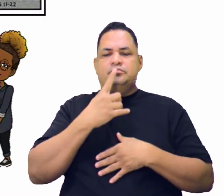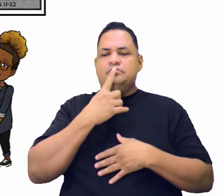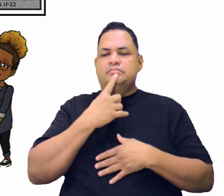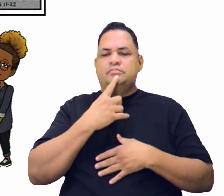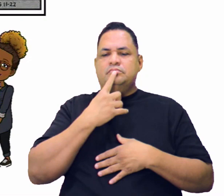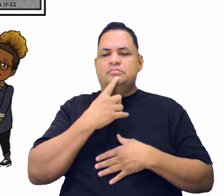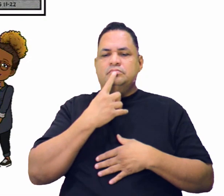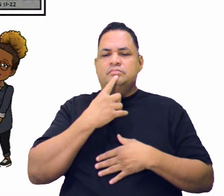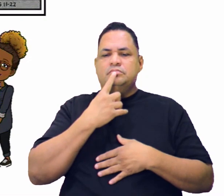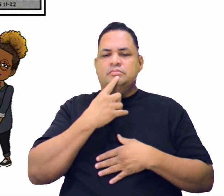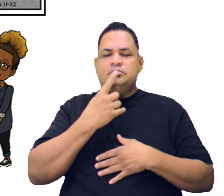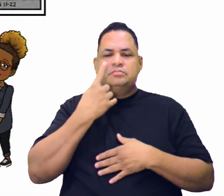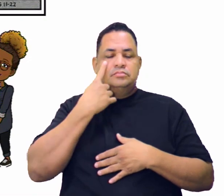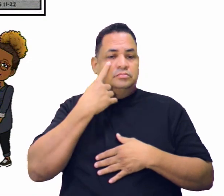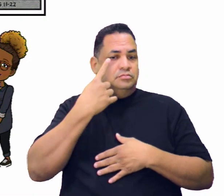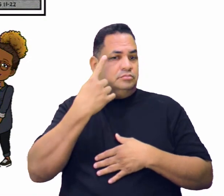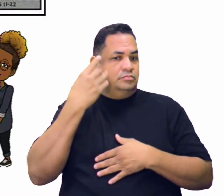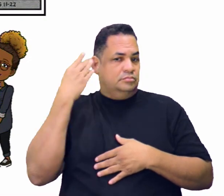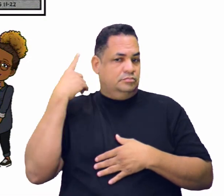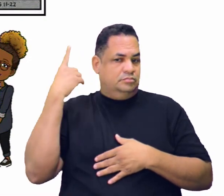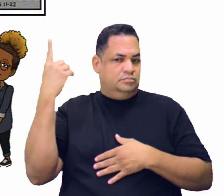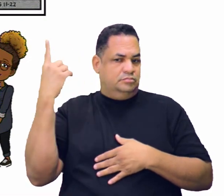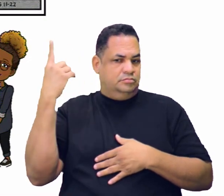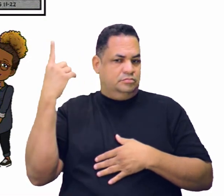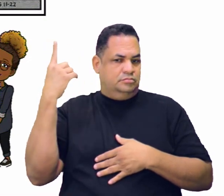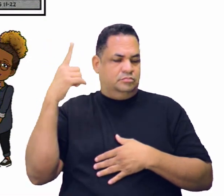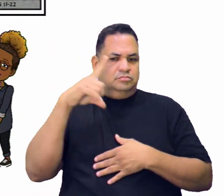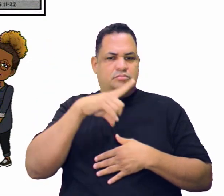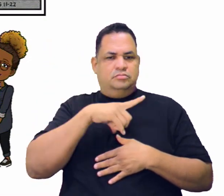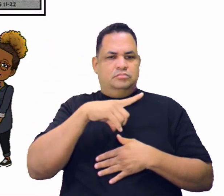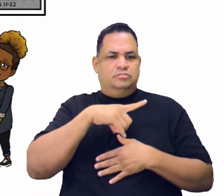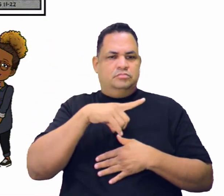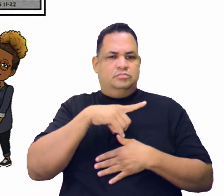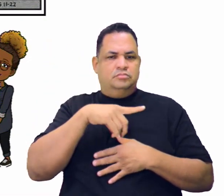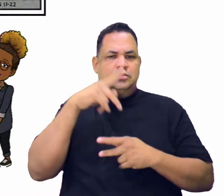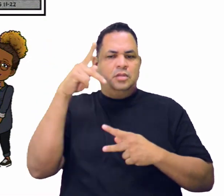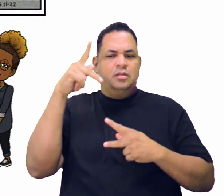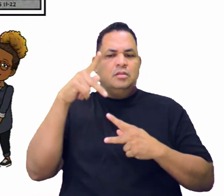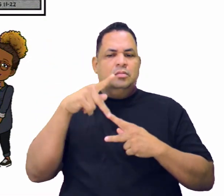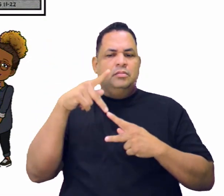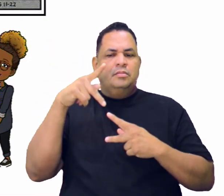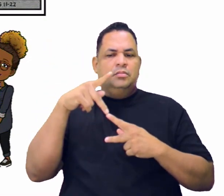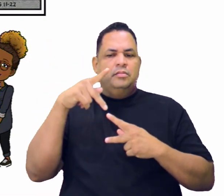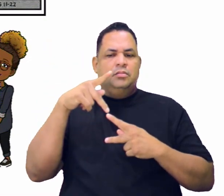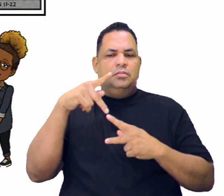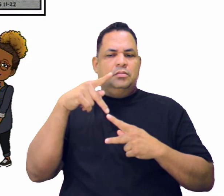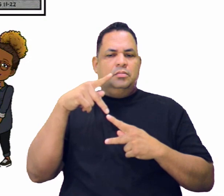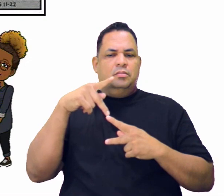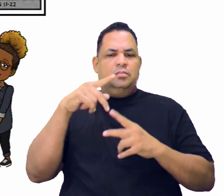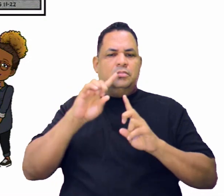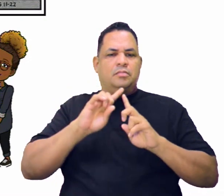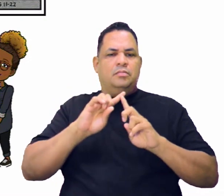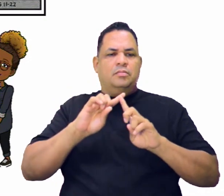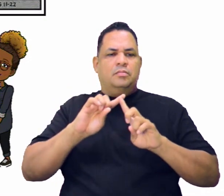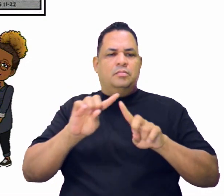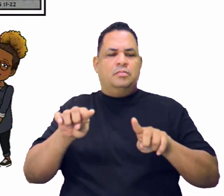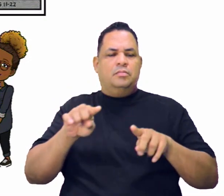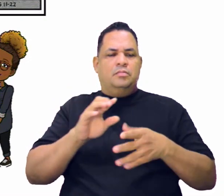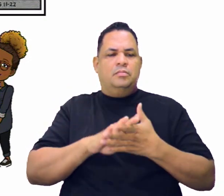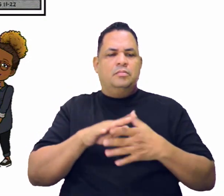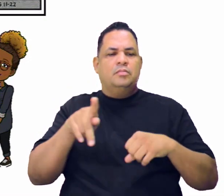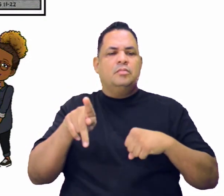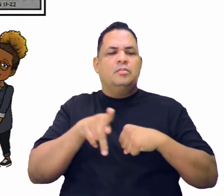Então, aqui, presta atenção, nós temos uma preposição mais um